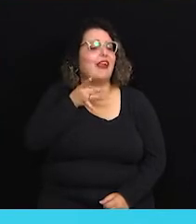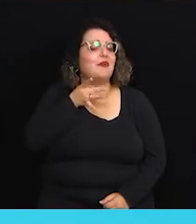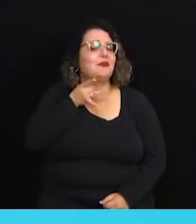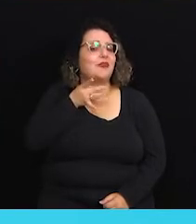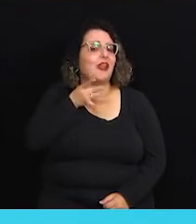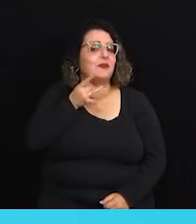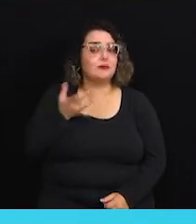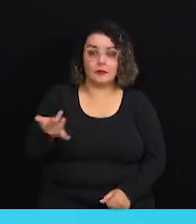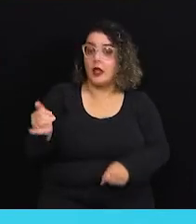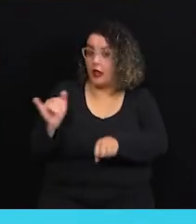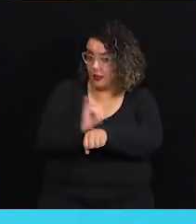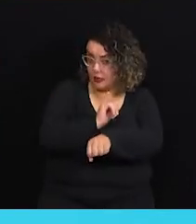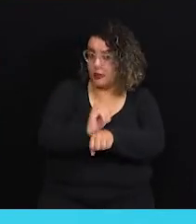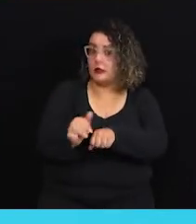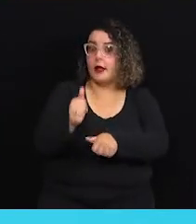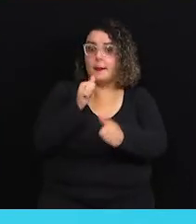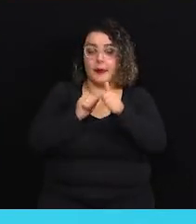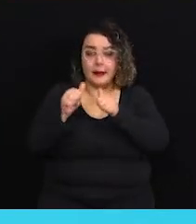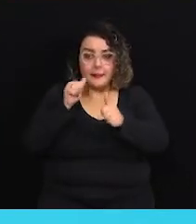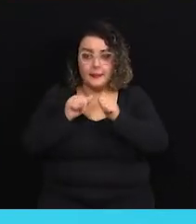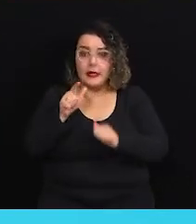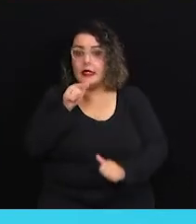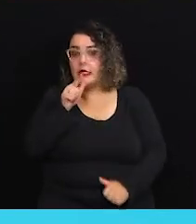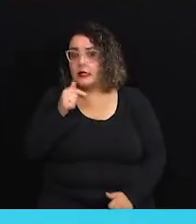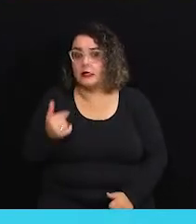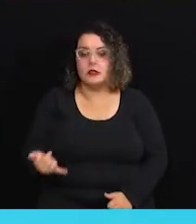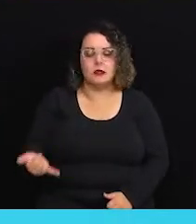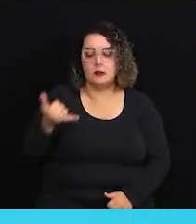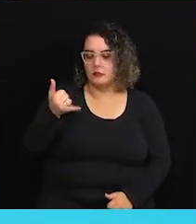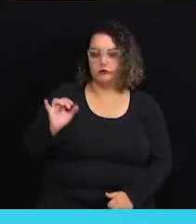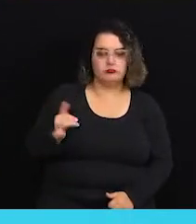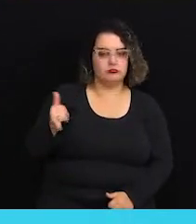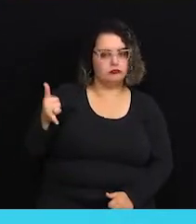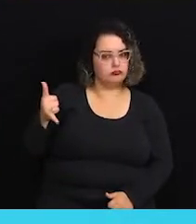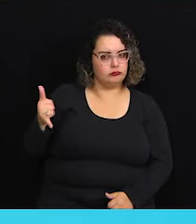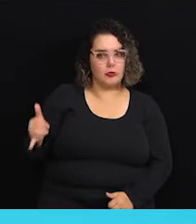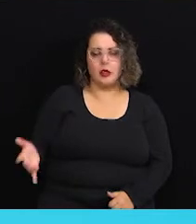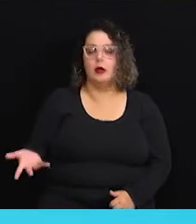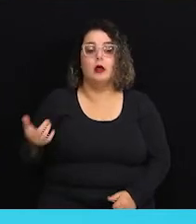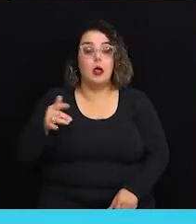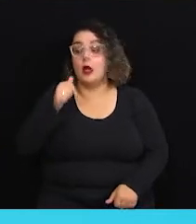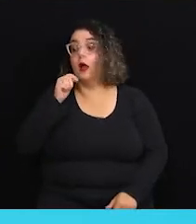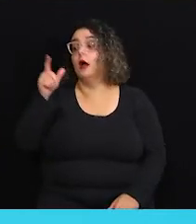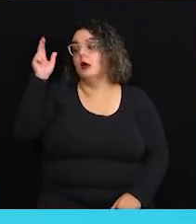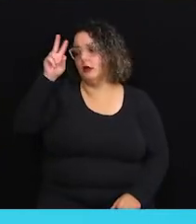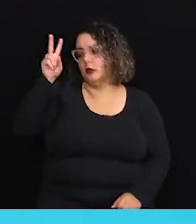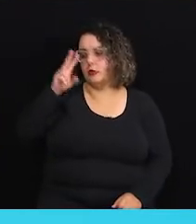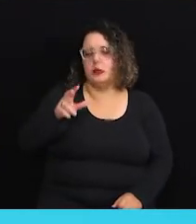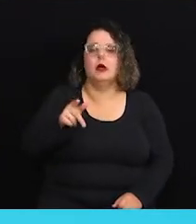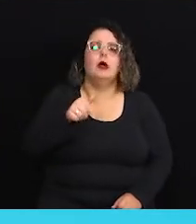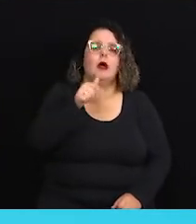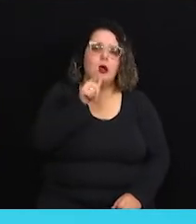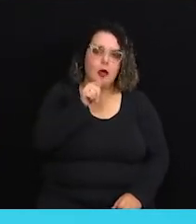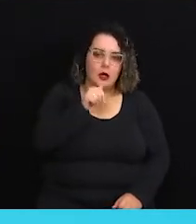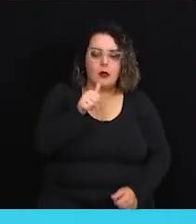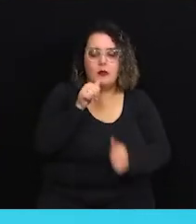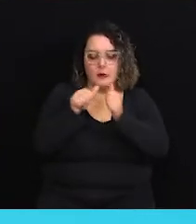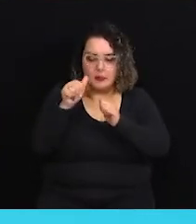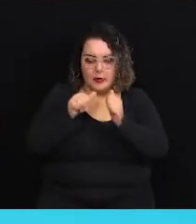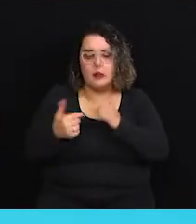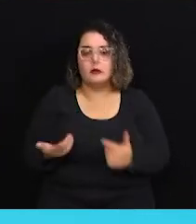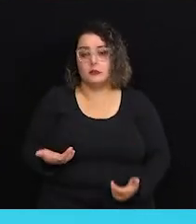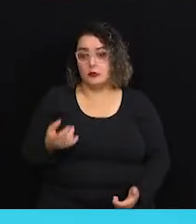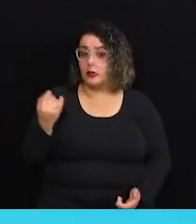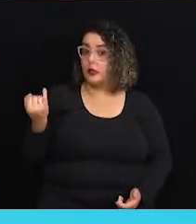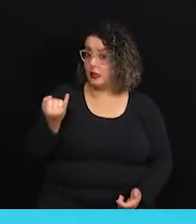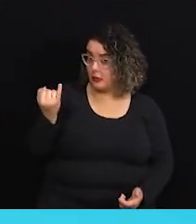gente precisa criar mecanismos para se hidratar. Então colocar o celular para despertar de tempos em tempos, para lembrar de ingerir